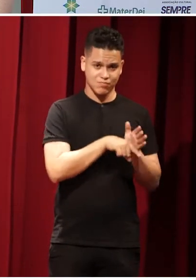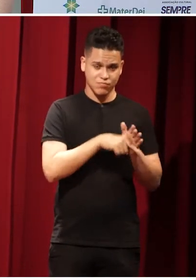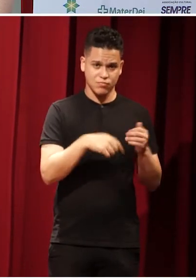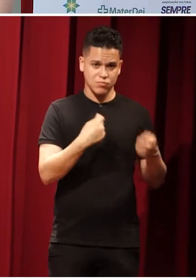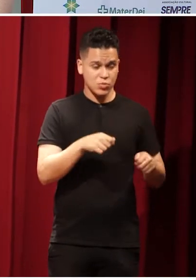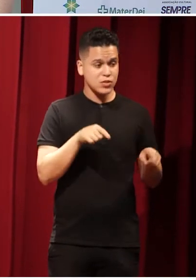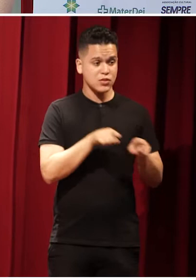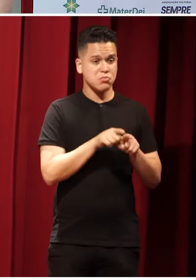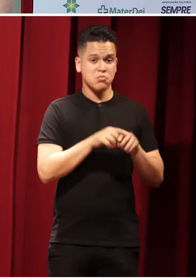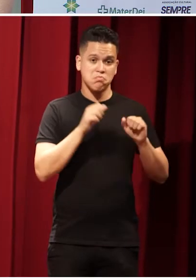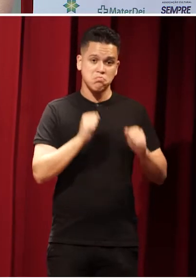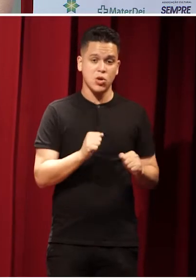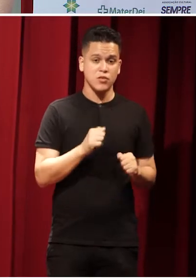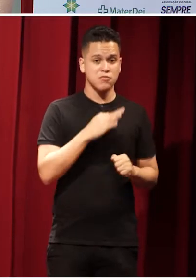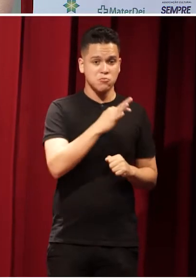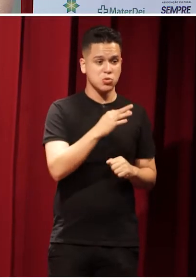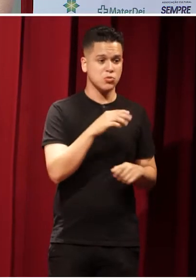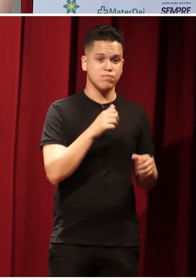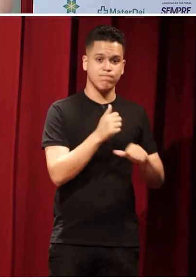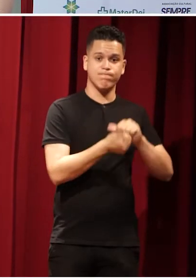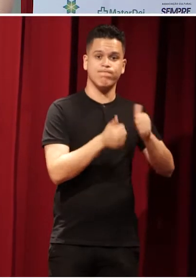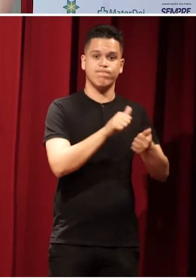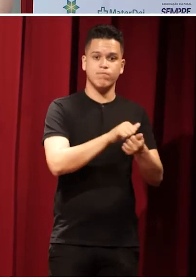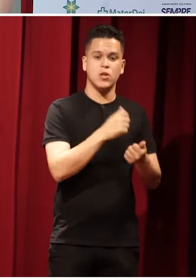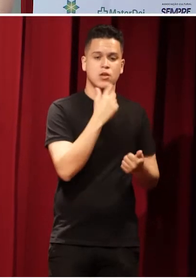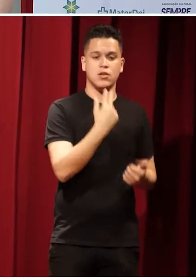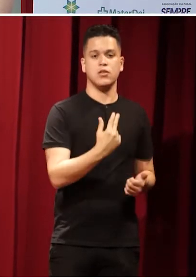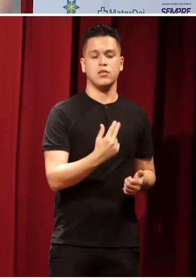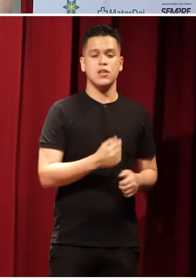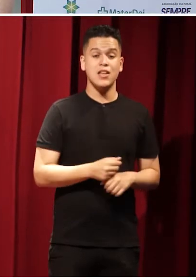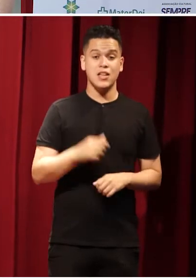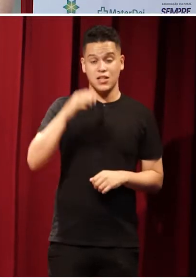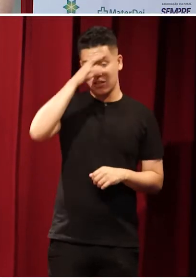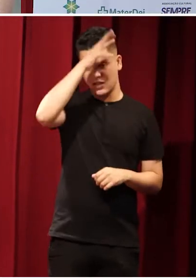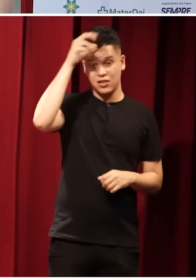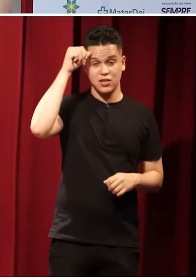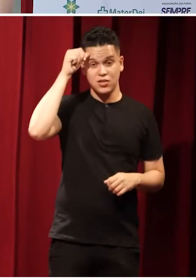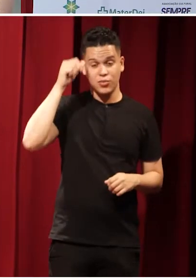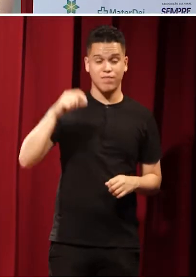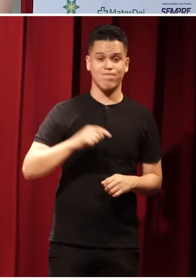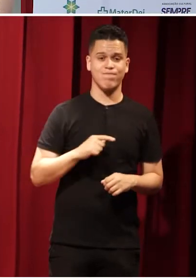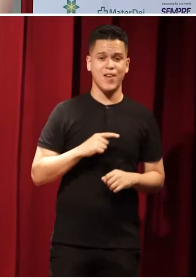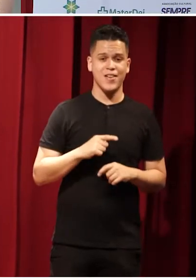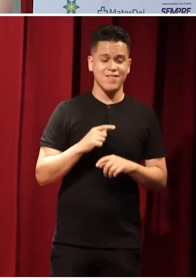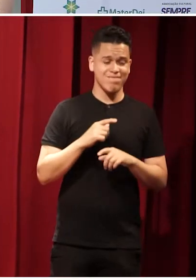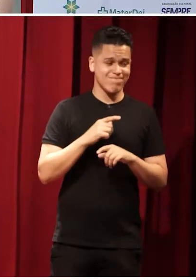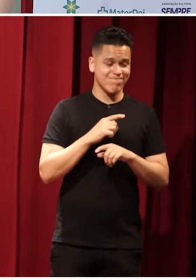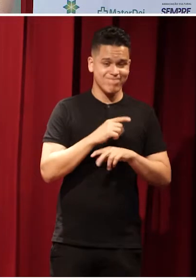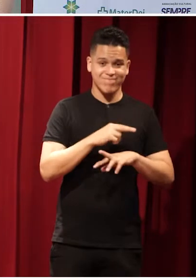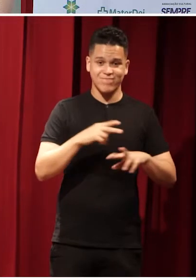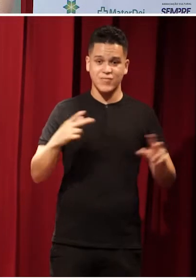não contactados. Então, a Amazônia tem uma riqueza de